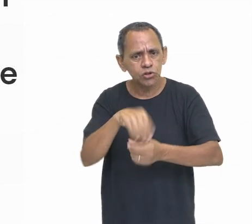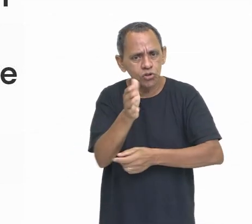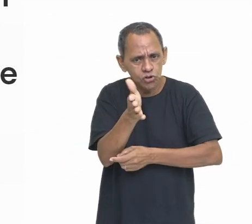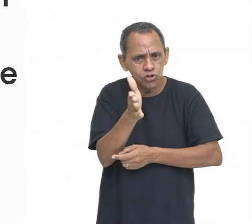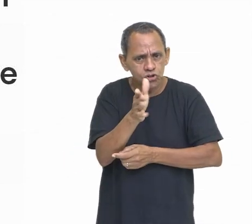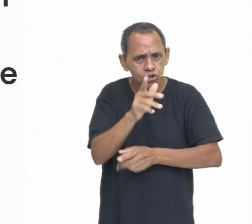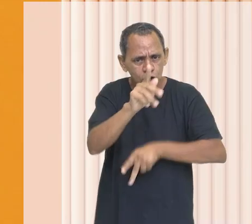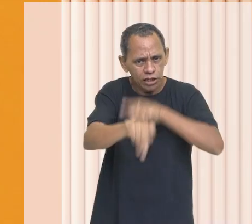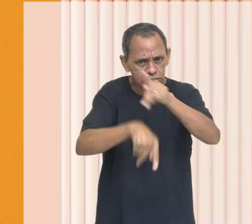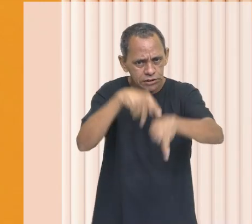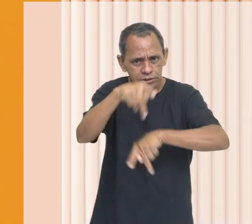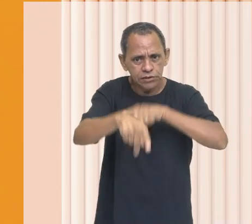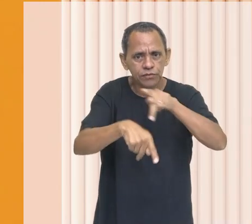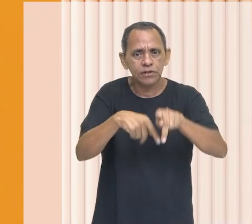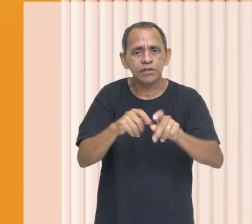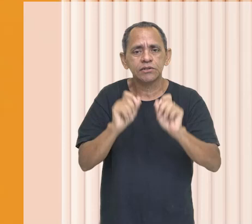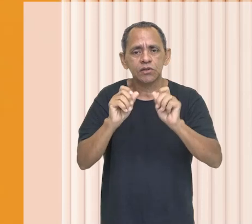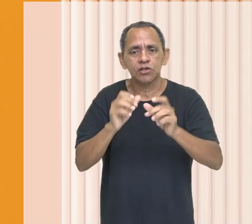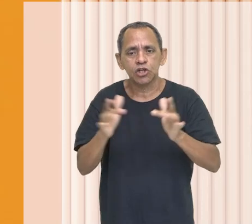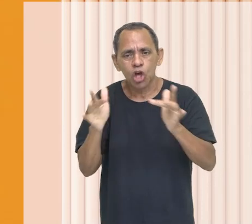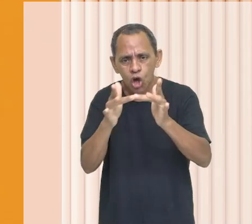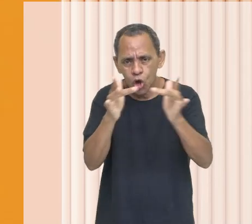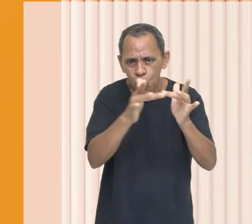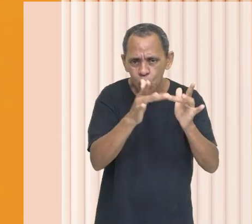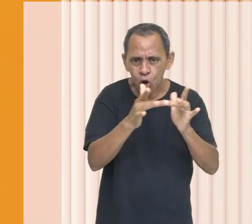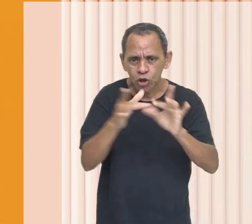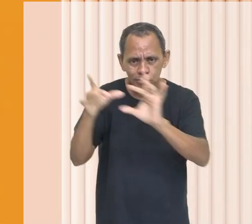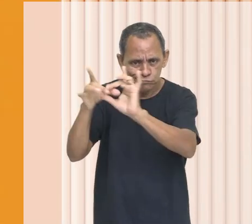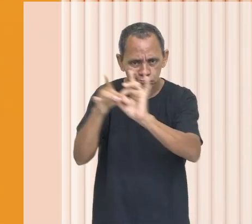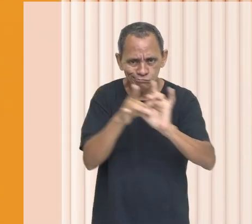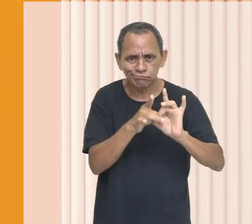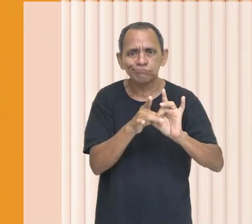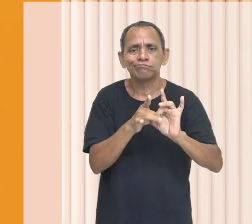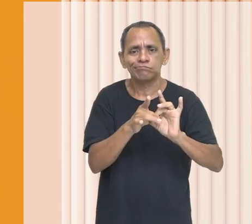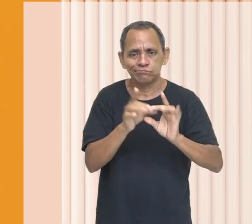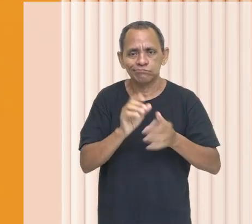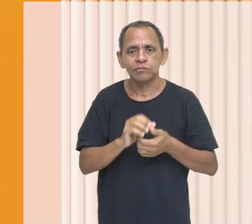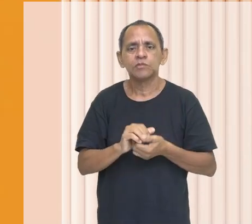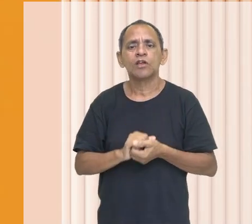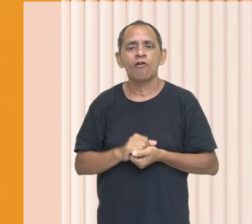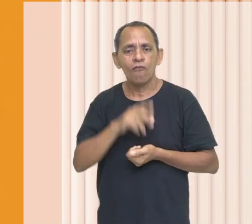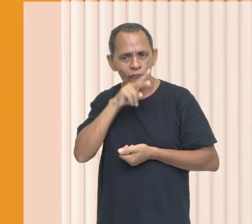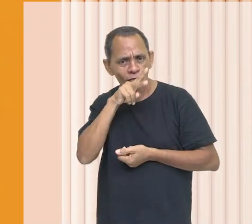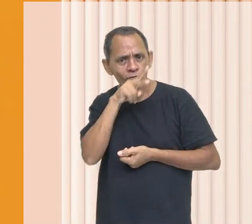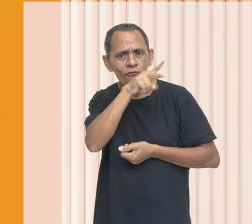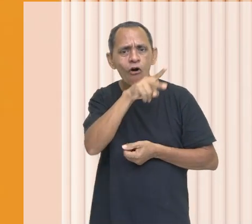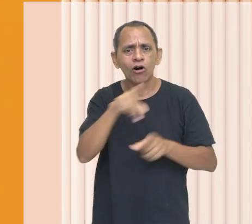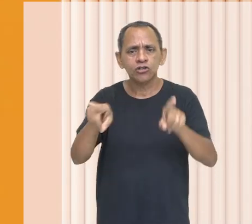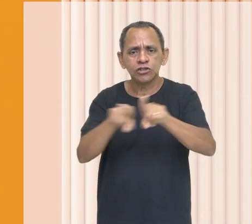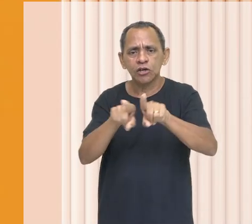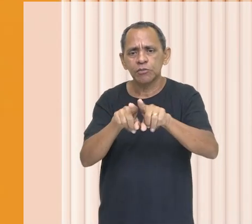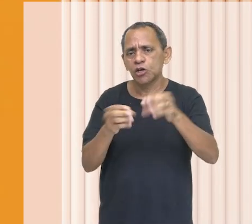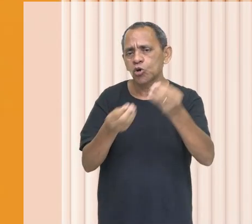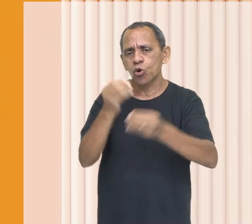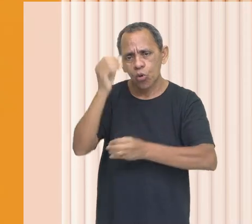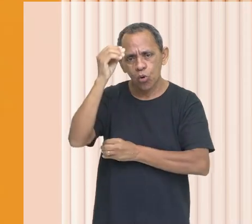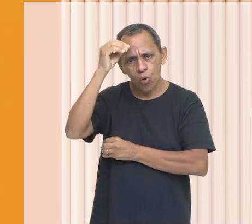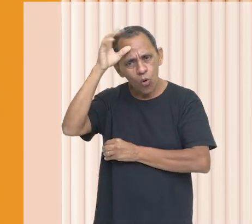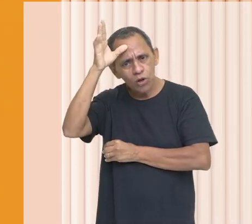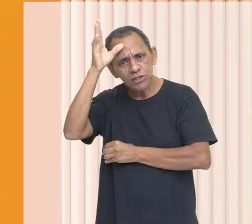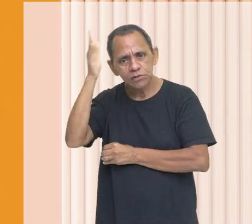desse povo justamente uma conexão muito intrínseca com o